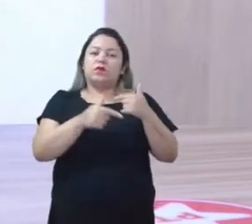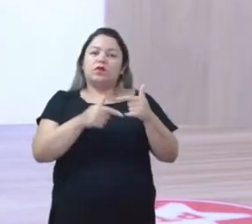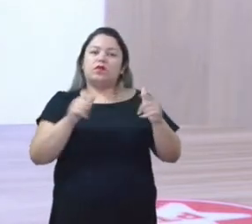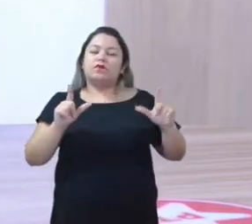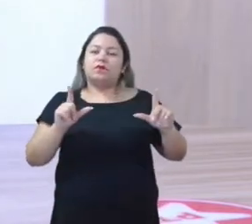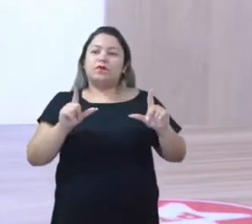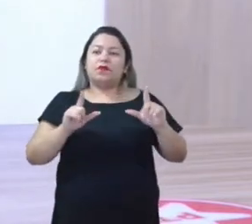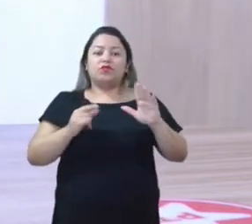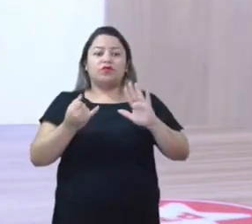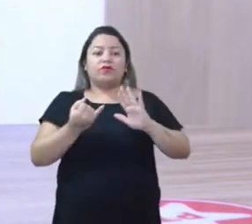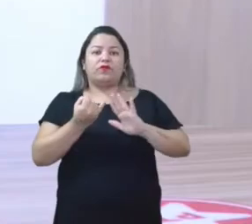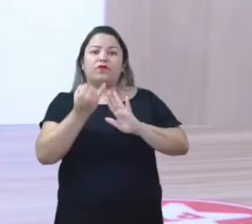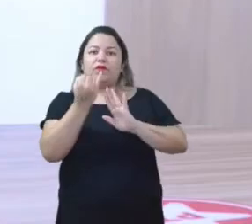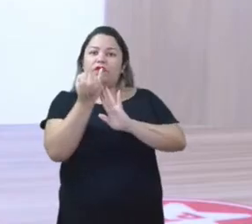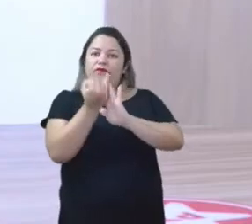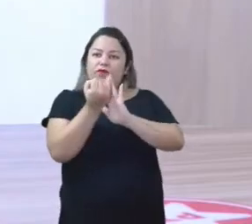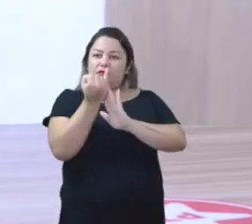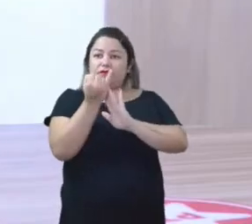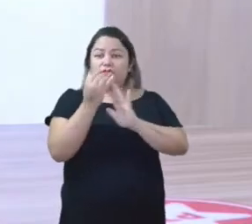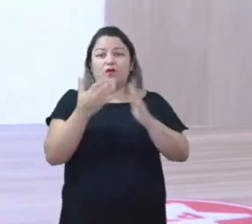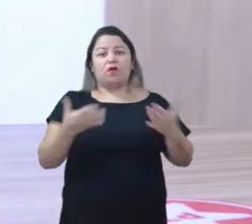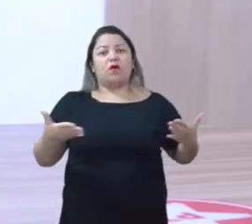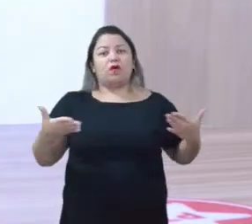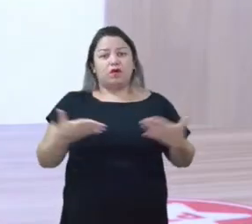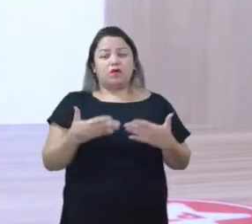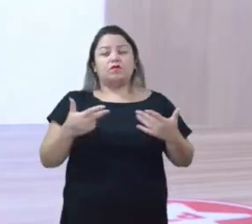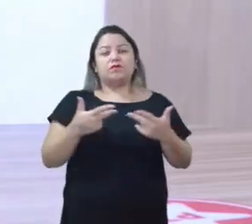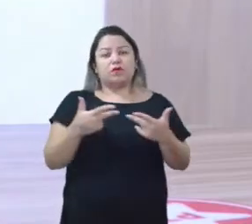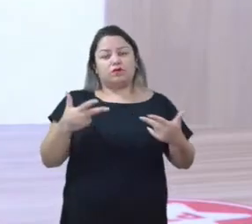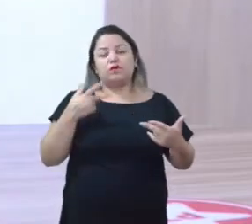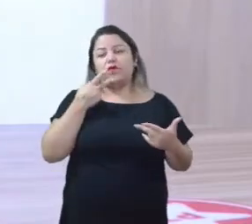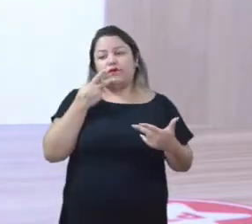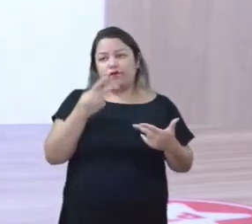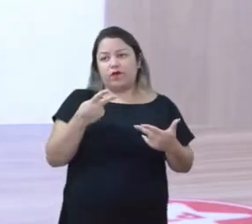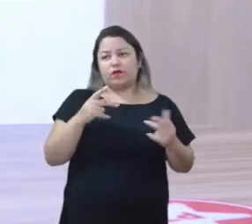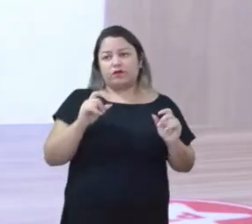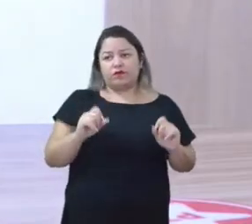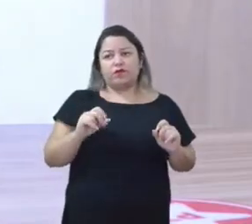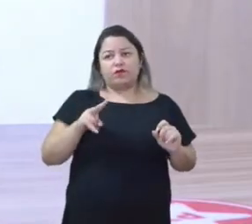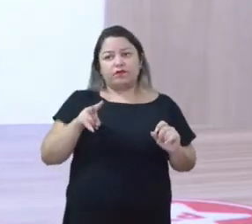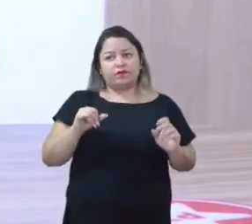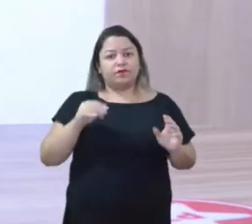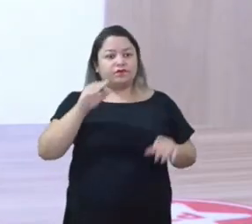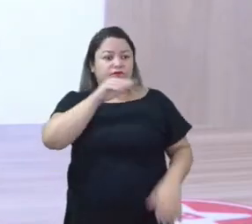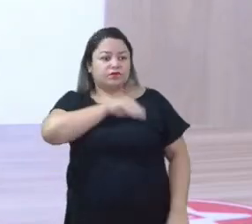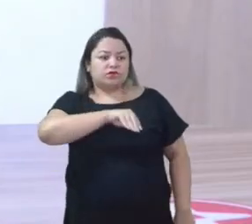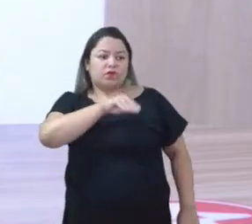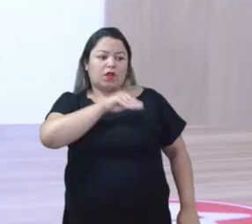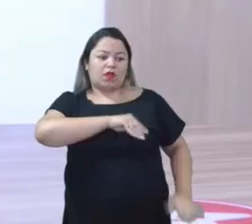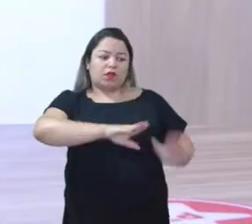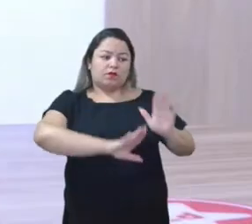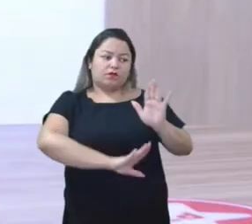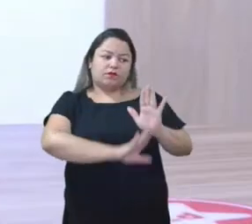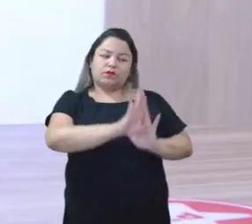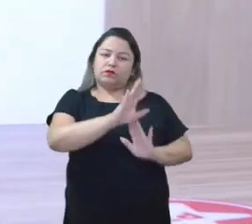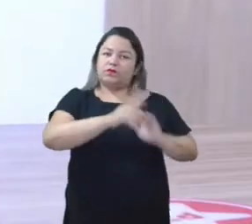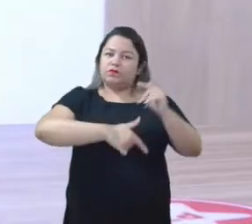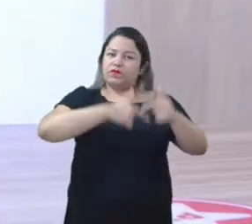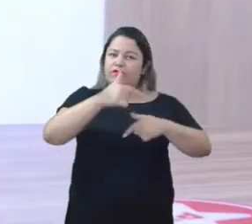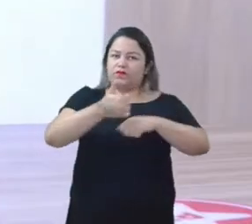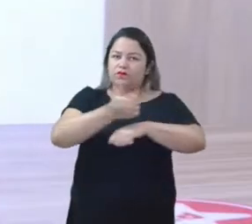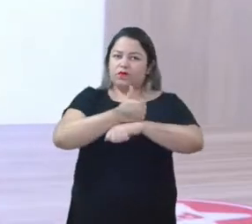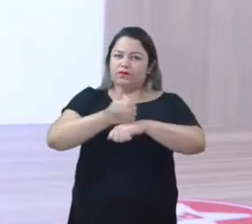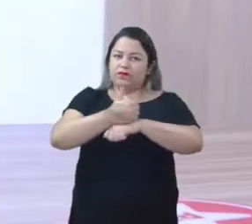inflação. Agora, uma coisa eu garanto, vai aumentar a renda per capita do trabalhador. Ele vai se